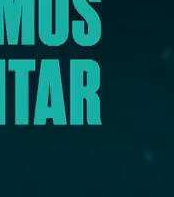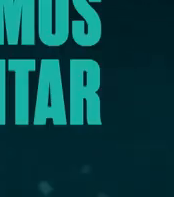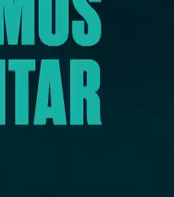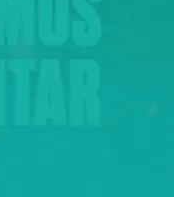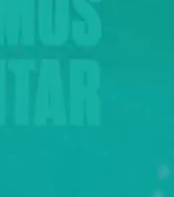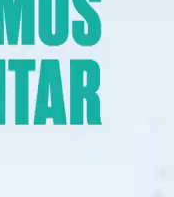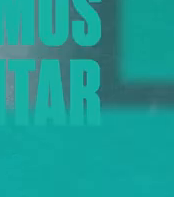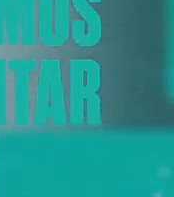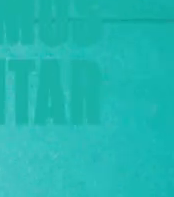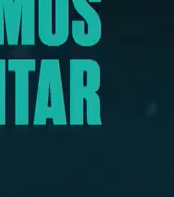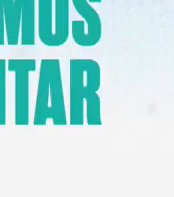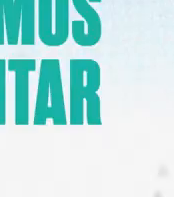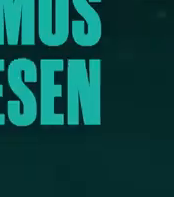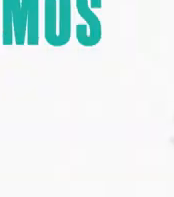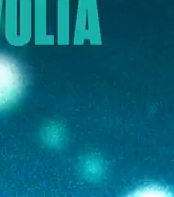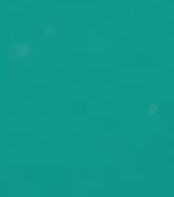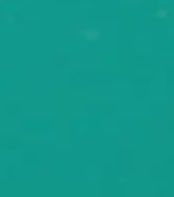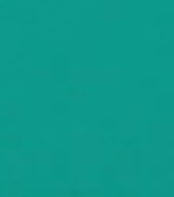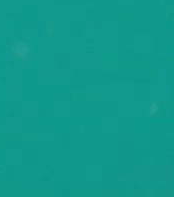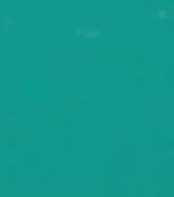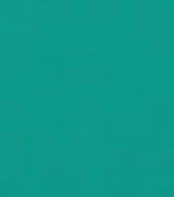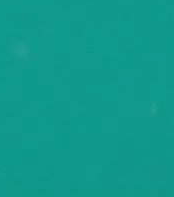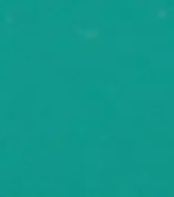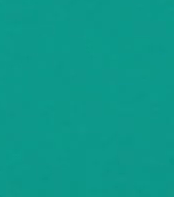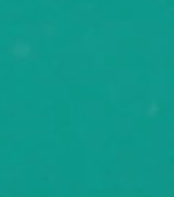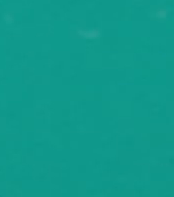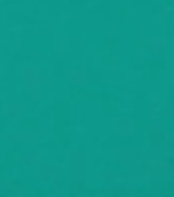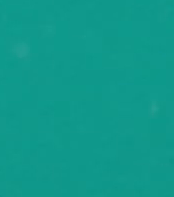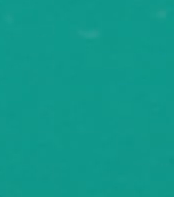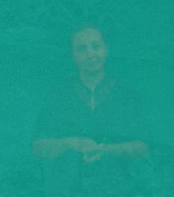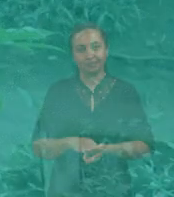E aí E aí